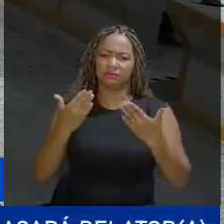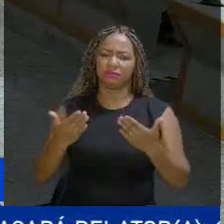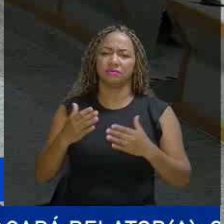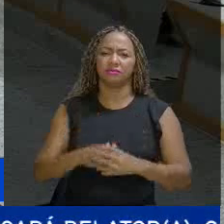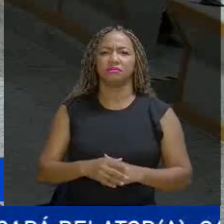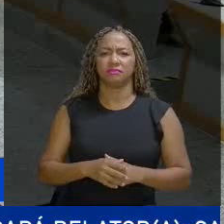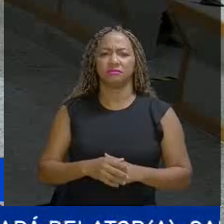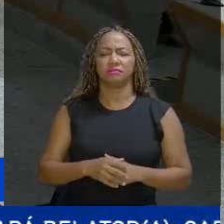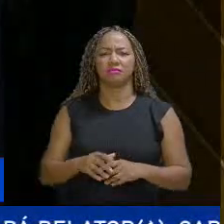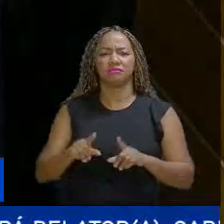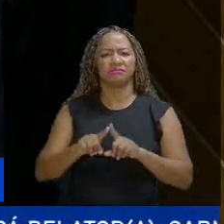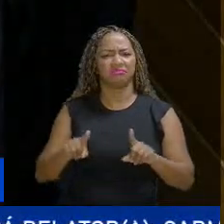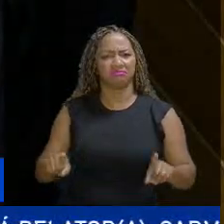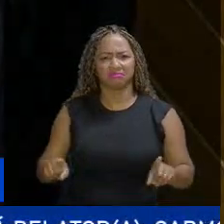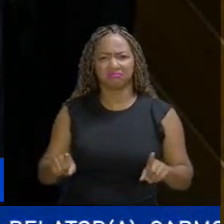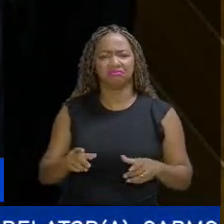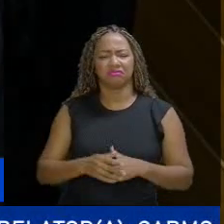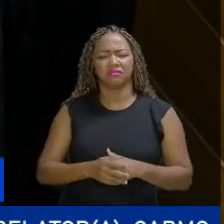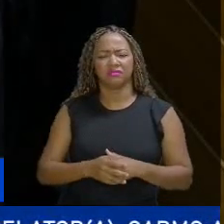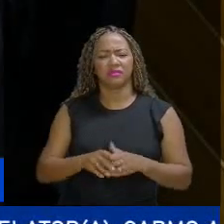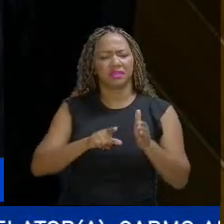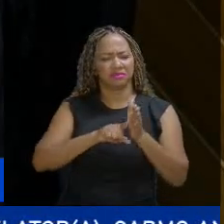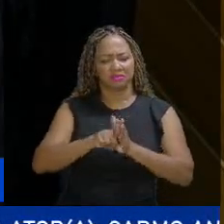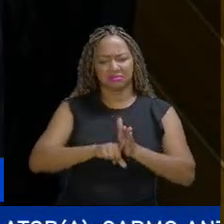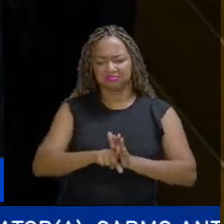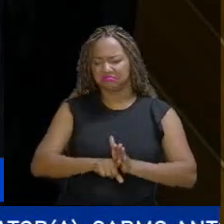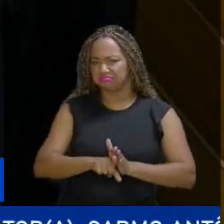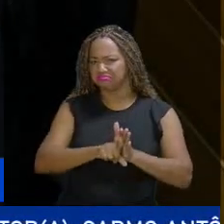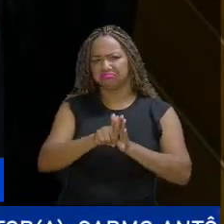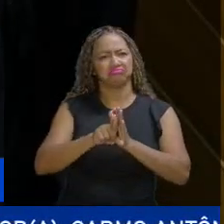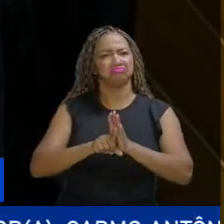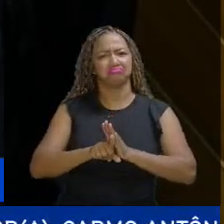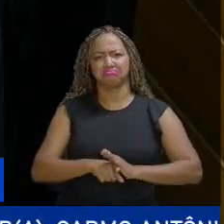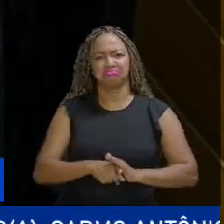de... Mas até aqui o que foi analisado, o que está